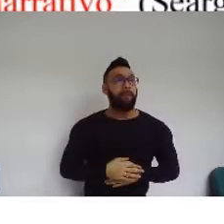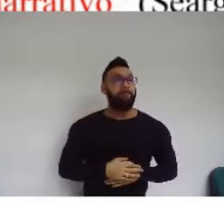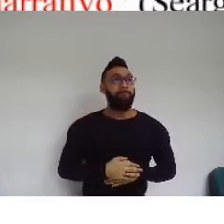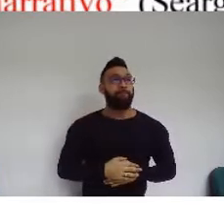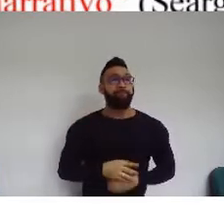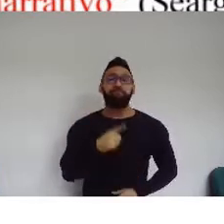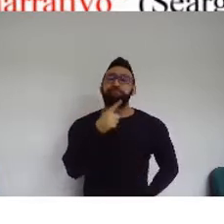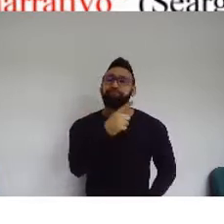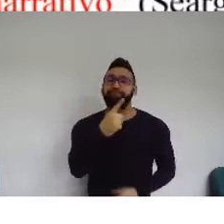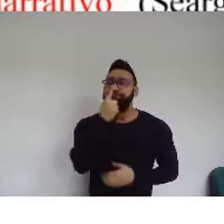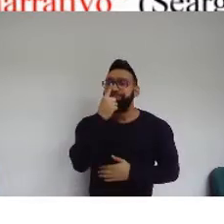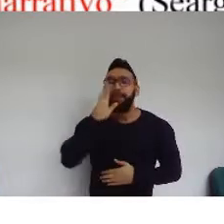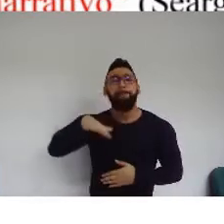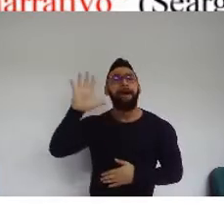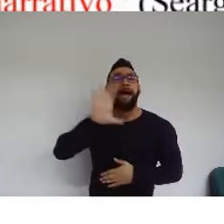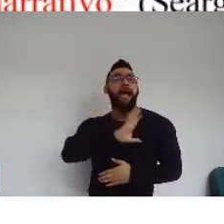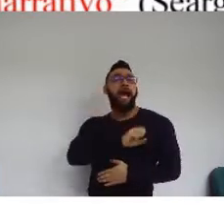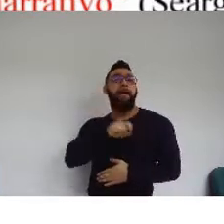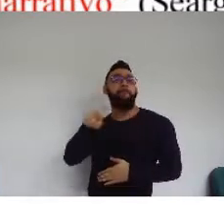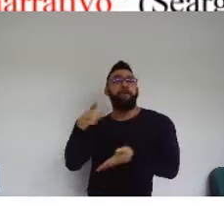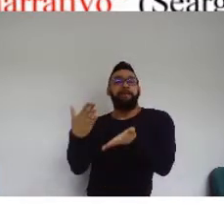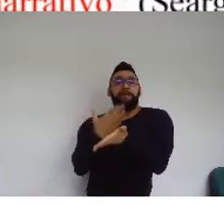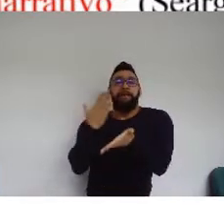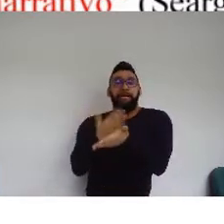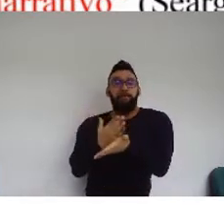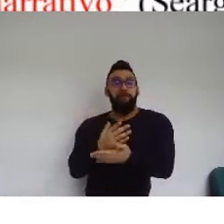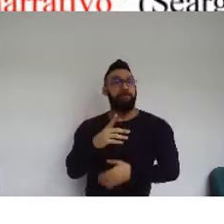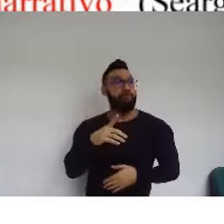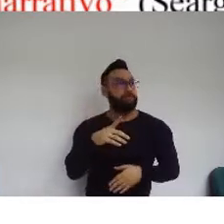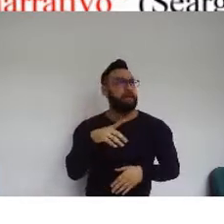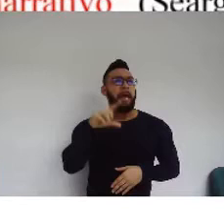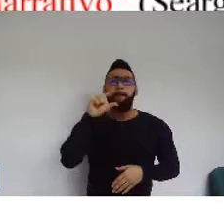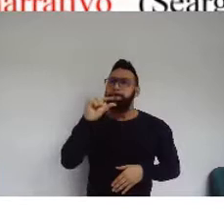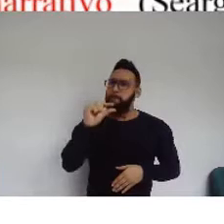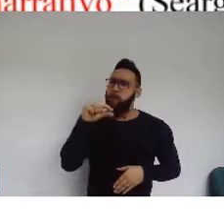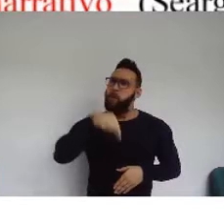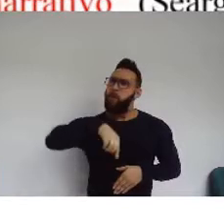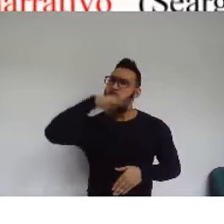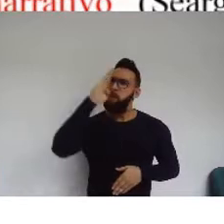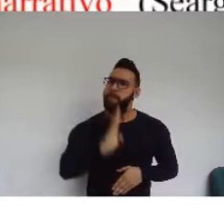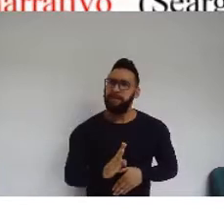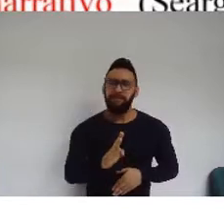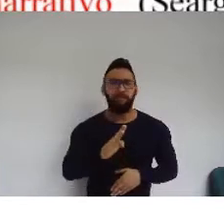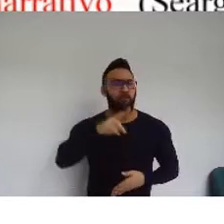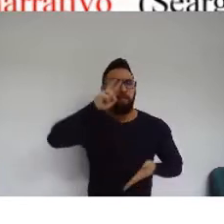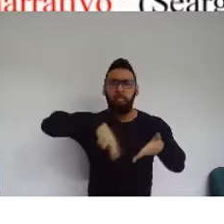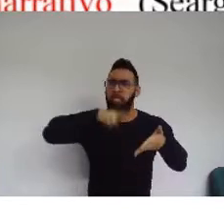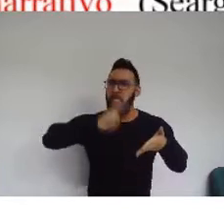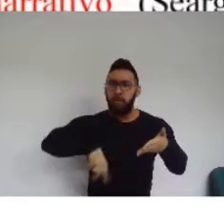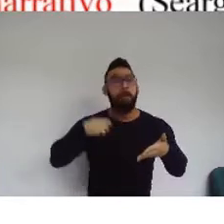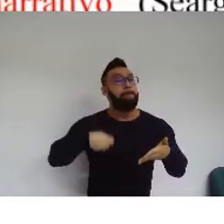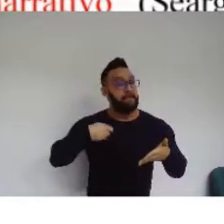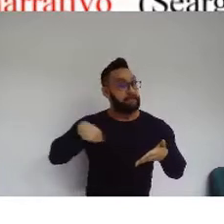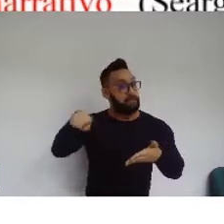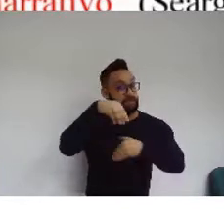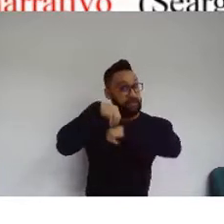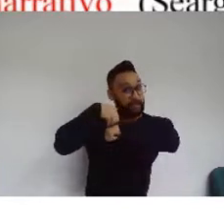que ele mais gostava. Eu acho que é um livro que a gente tem lido pouco no Brasil. Então, eu recomendo muito a leitura desse livro. Eu